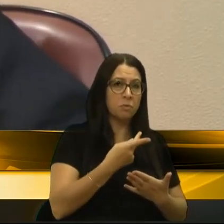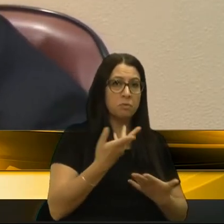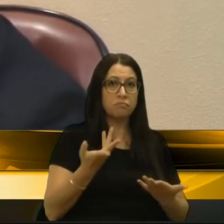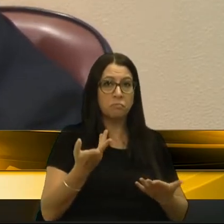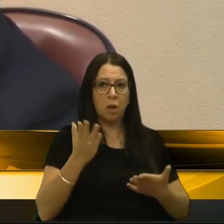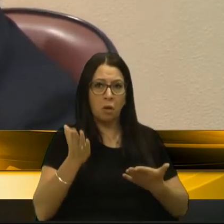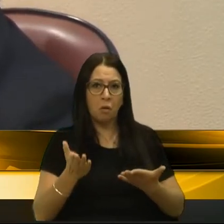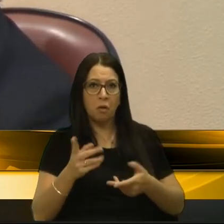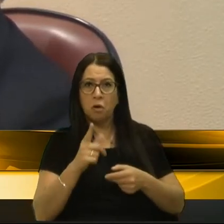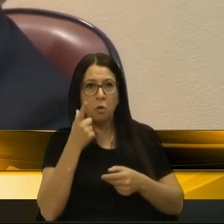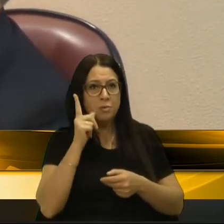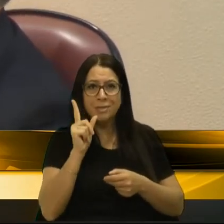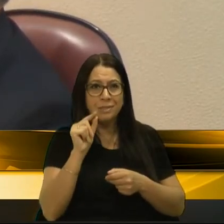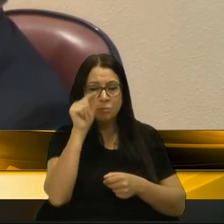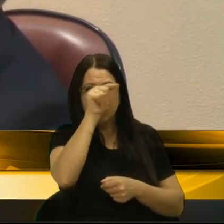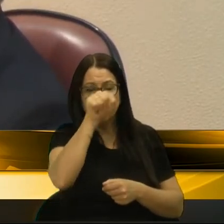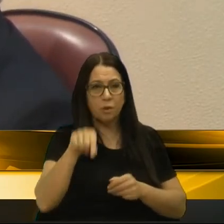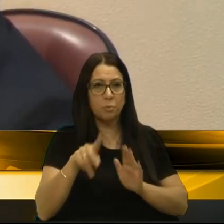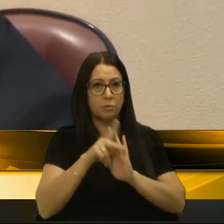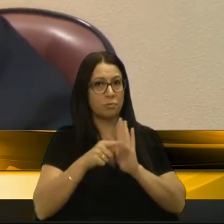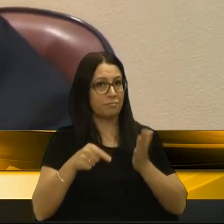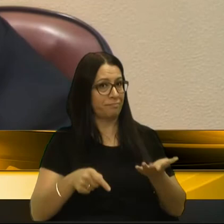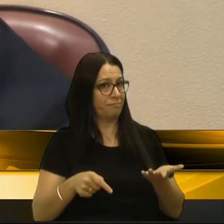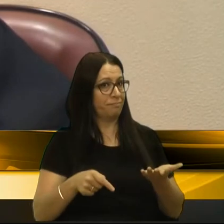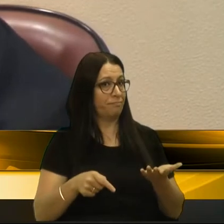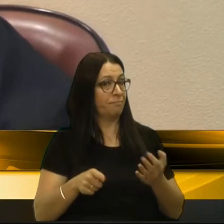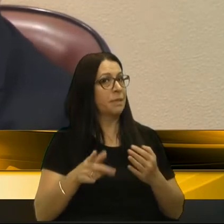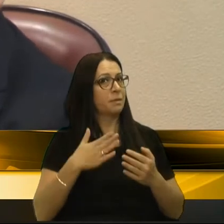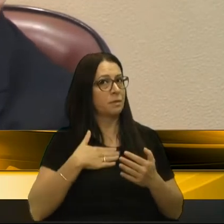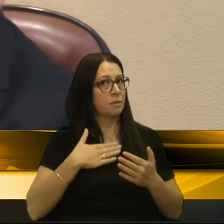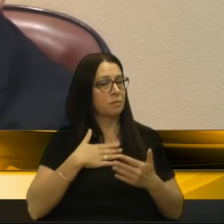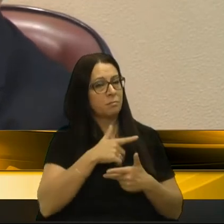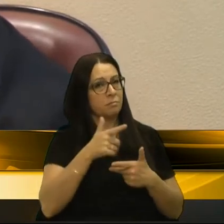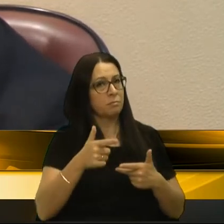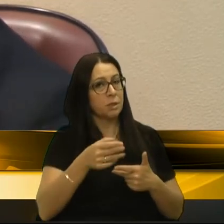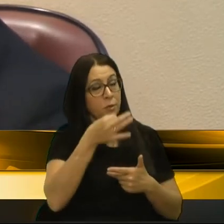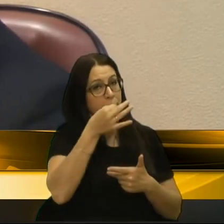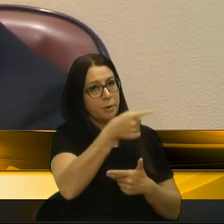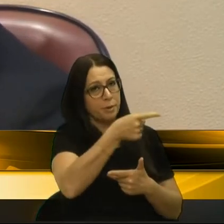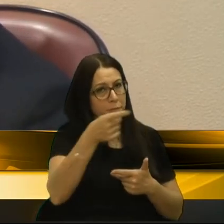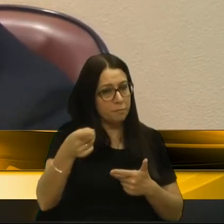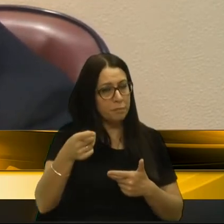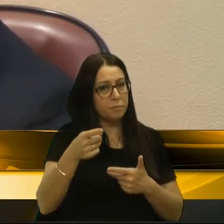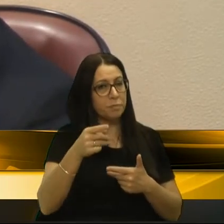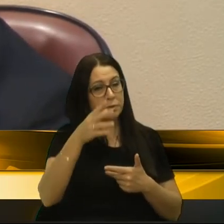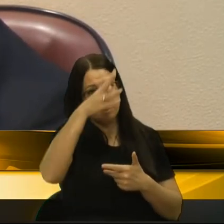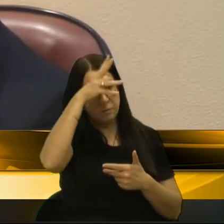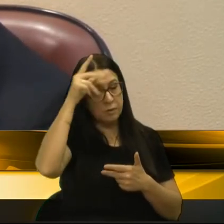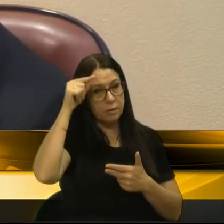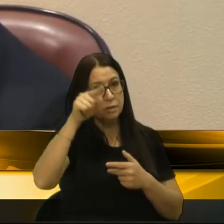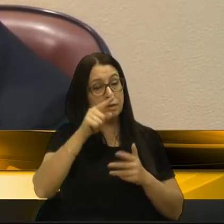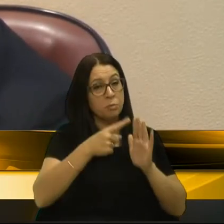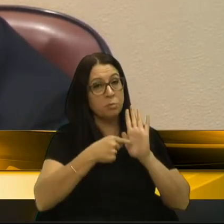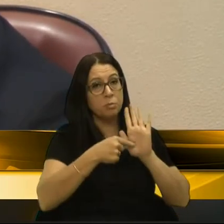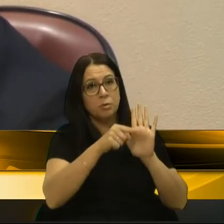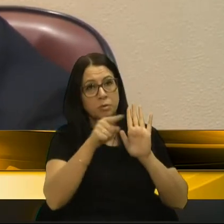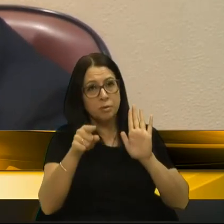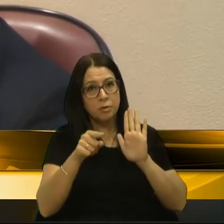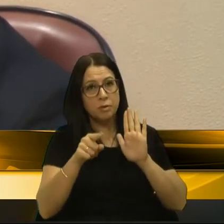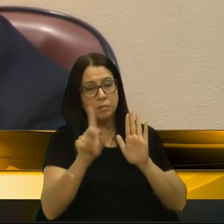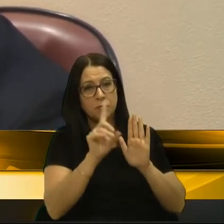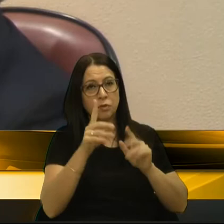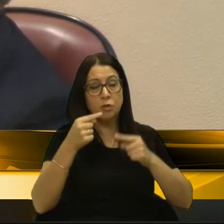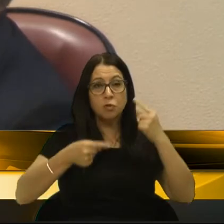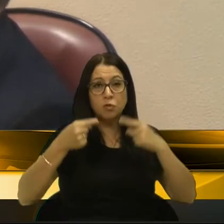Falamos, e agora a gente não consegue mandar um projeto para cá. Então, que fica aqui a minha sugestão de que o Executivo apresente, não fique